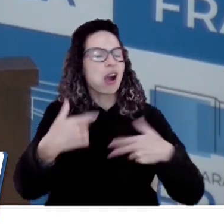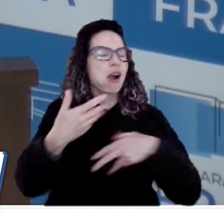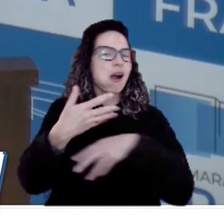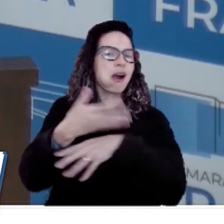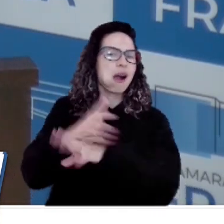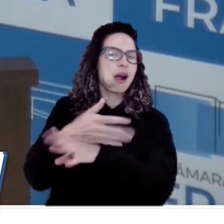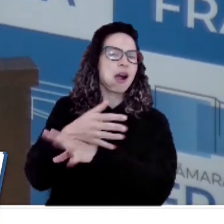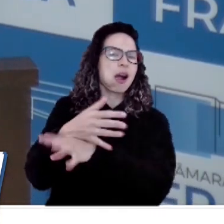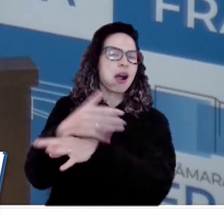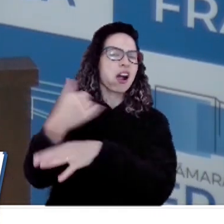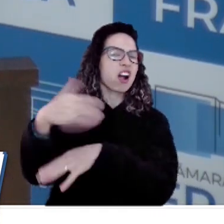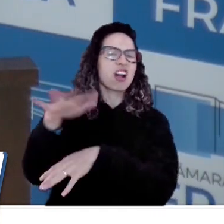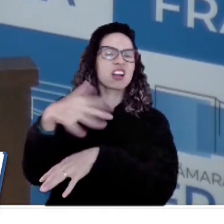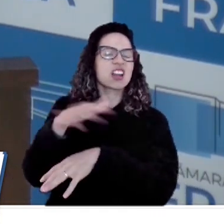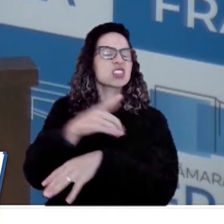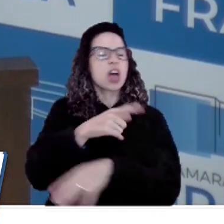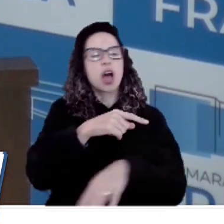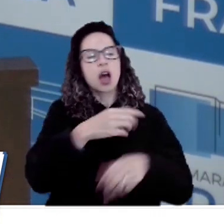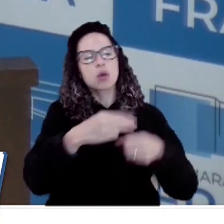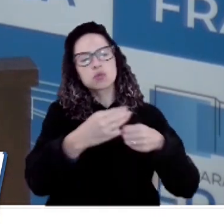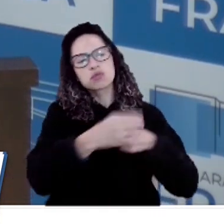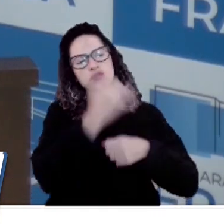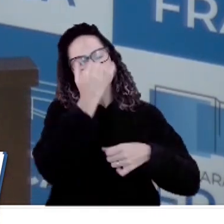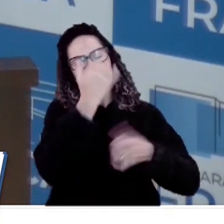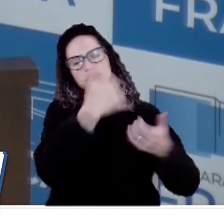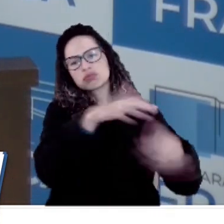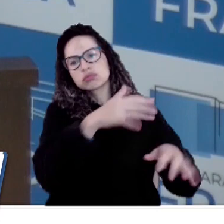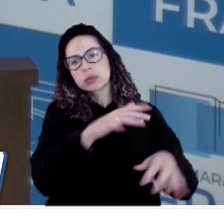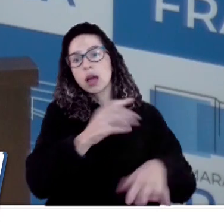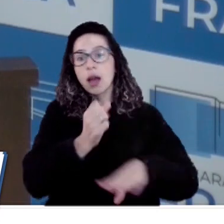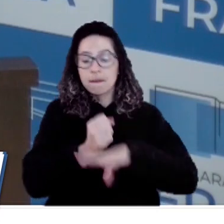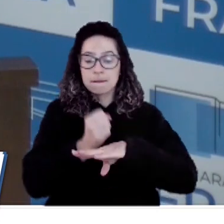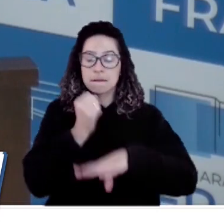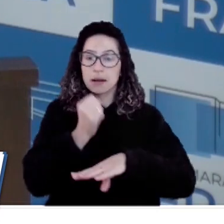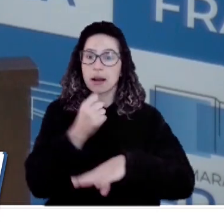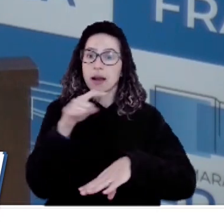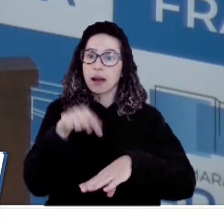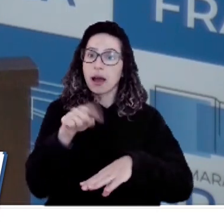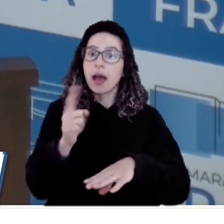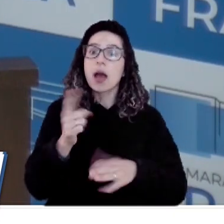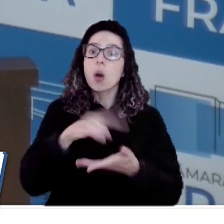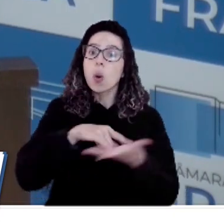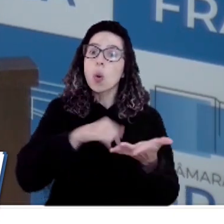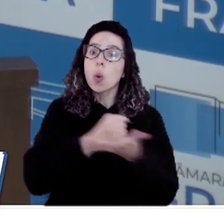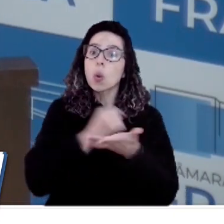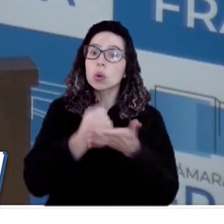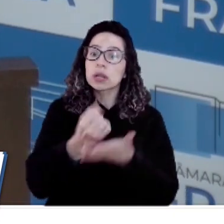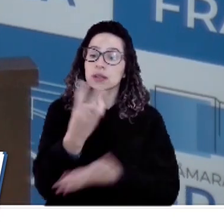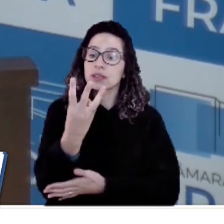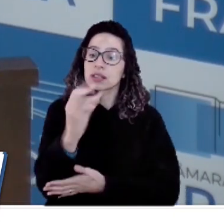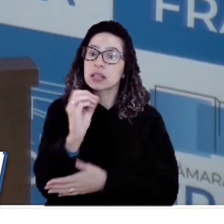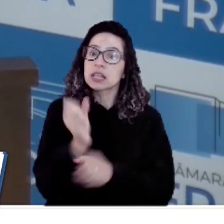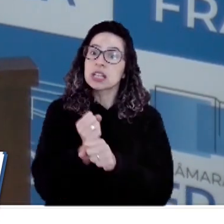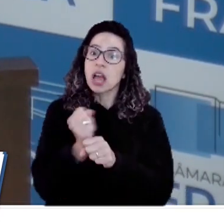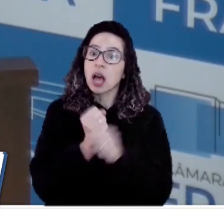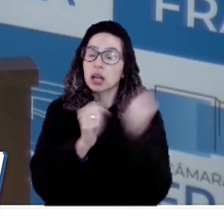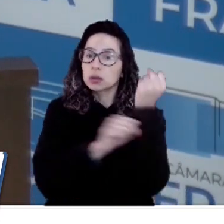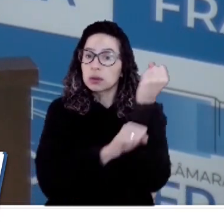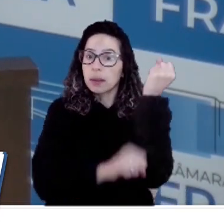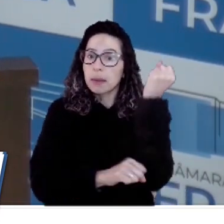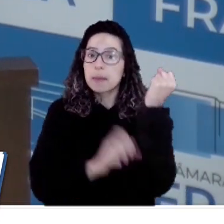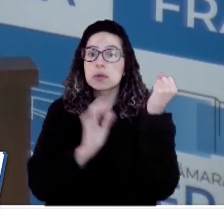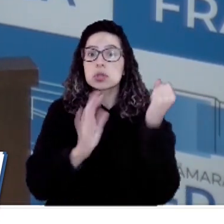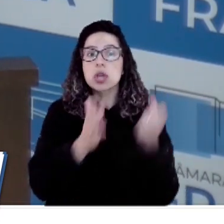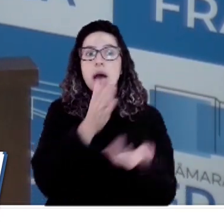abaixo dos municípios. Franca, por exemplo, tem um contrato de 30 anos com a Sabesp, que já executou quase que a